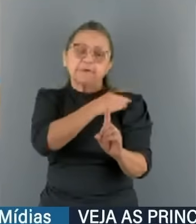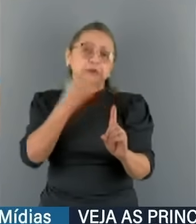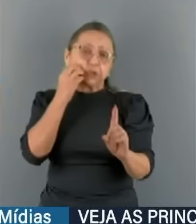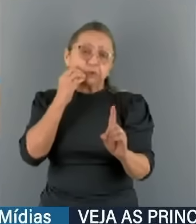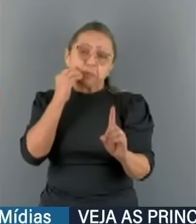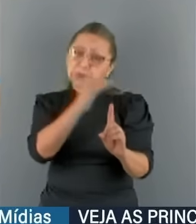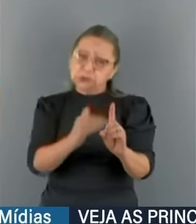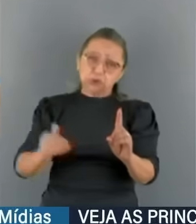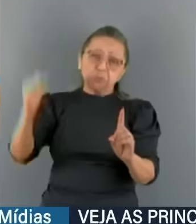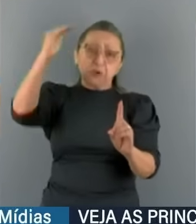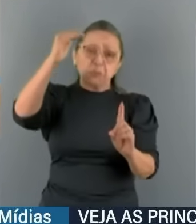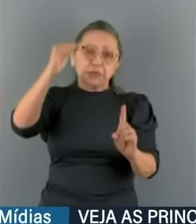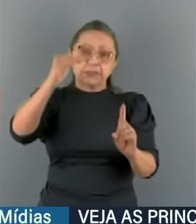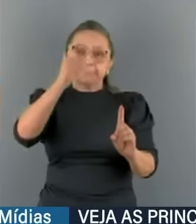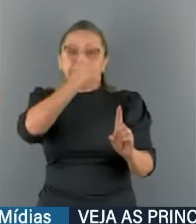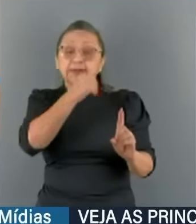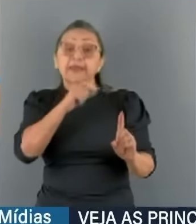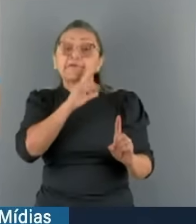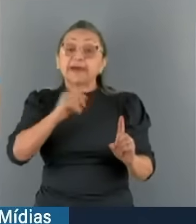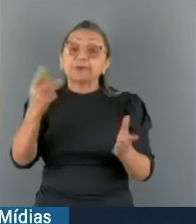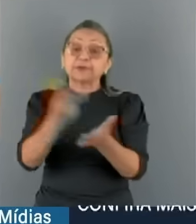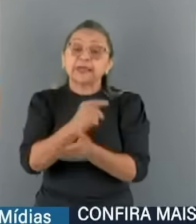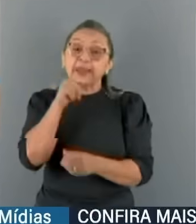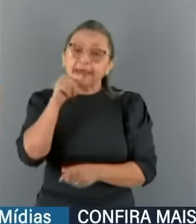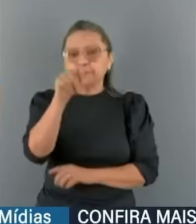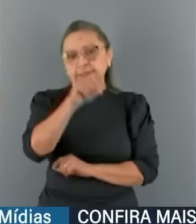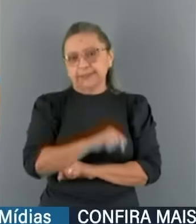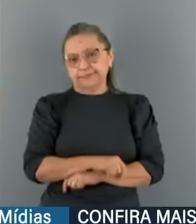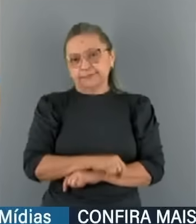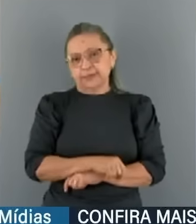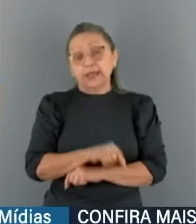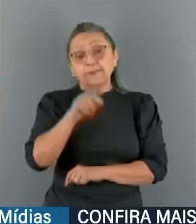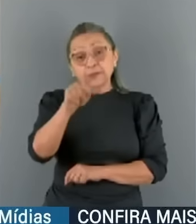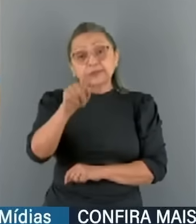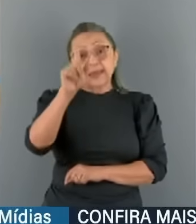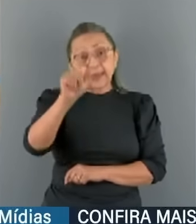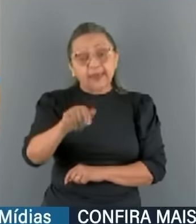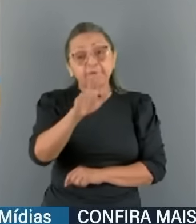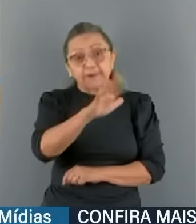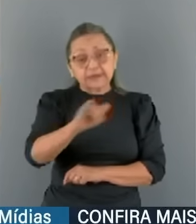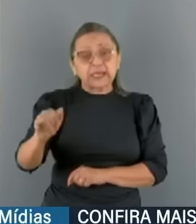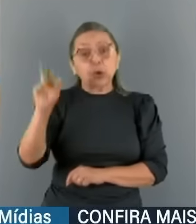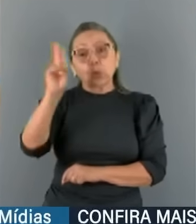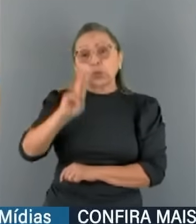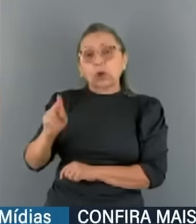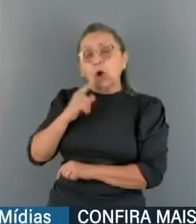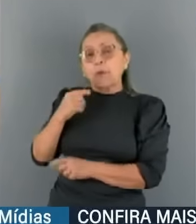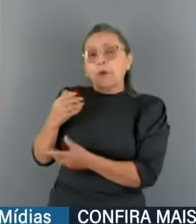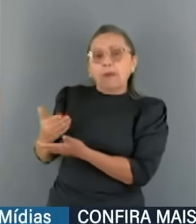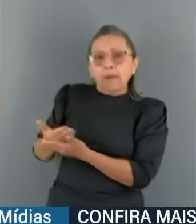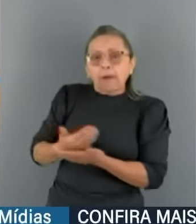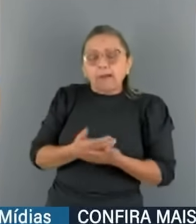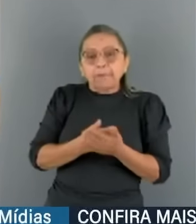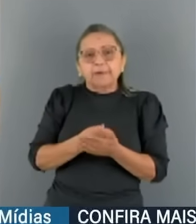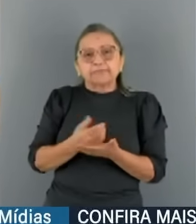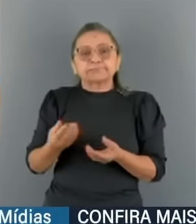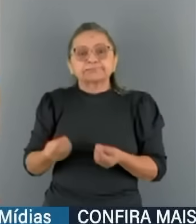Quem vai ser sacrificado, infelizmente, é o senhor. O senhor vai ser utilizado como bode